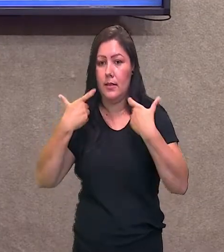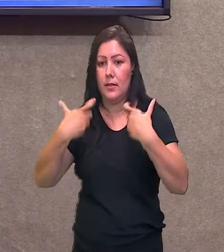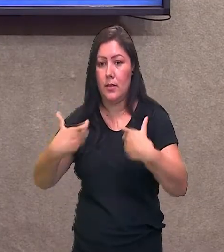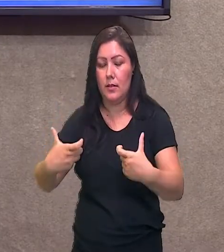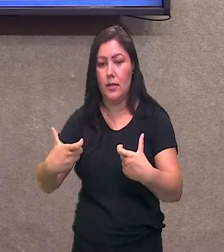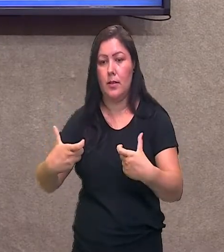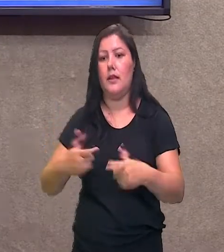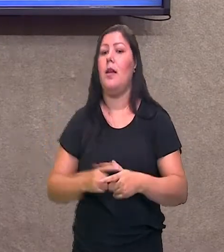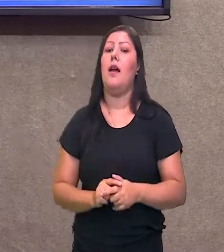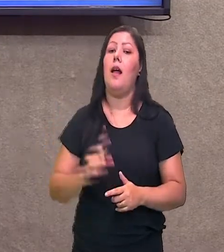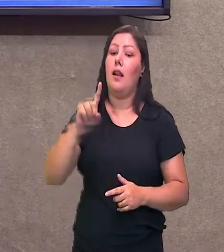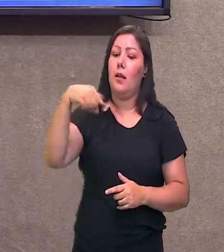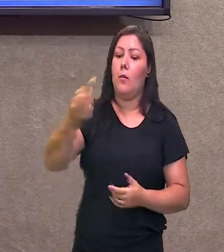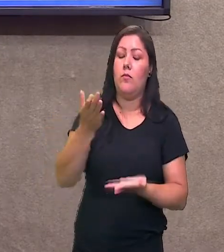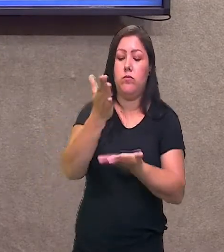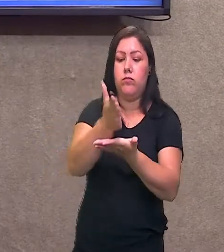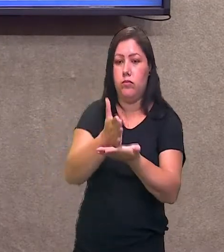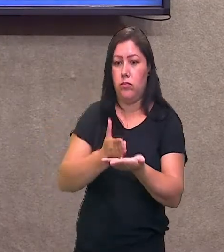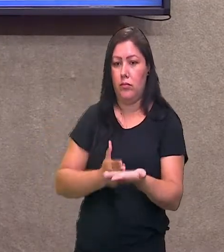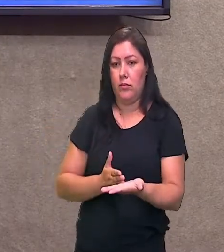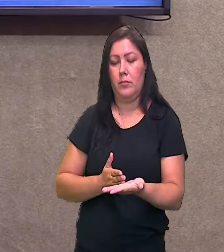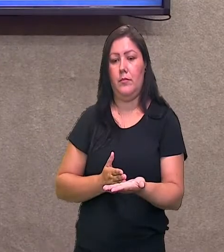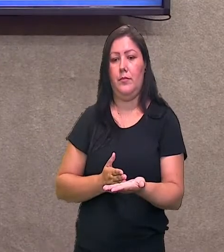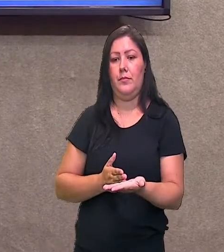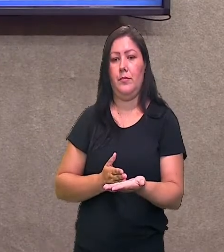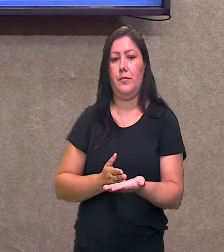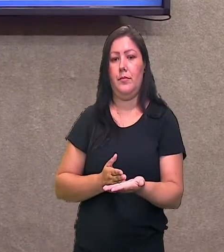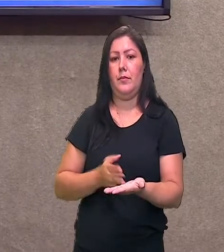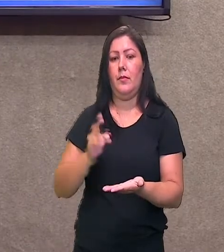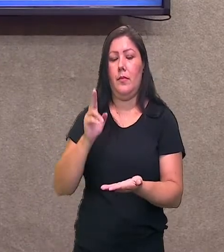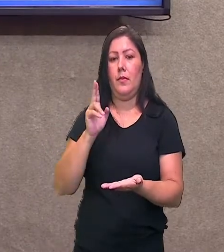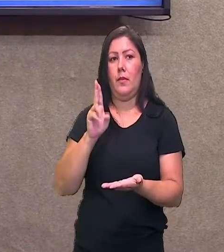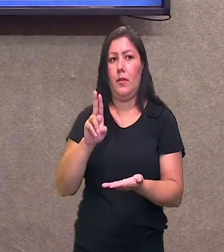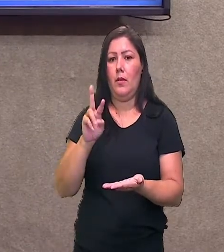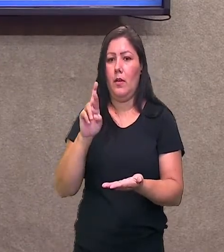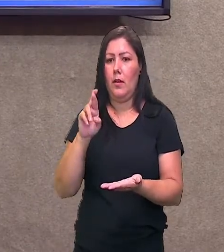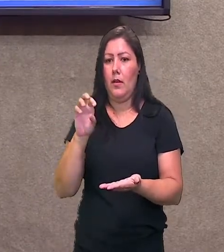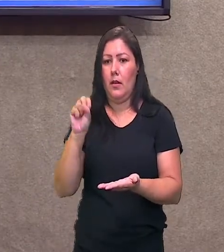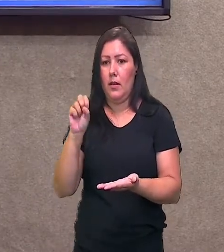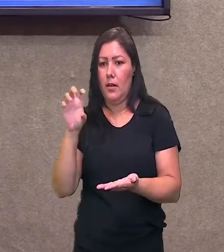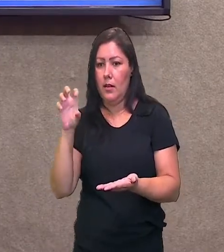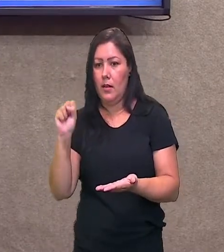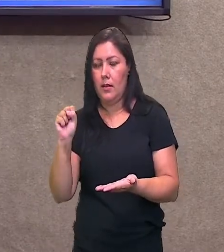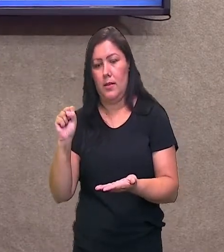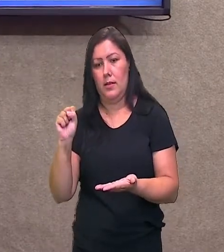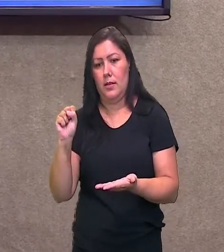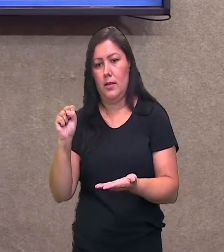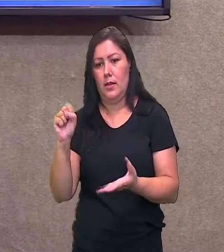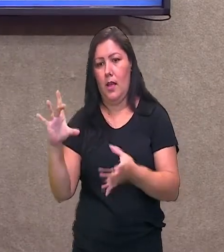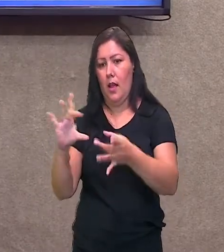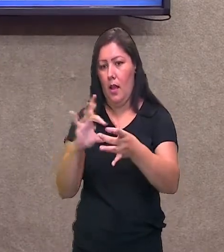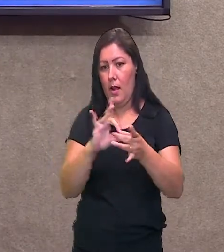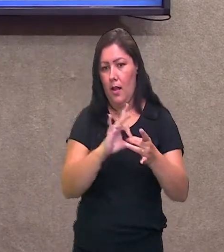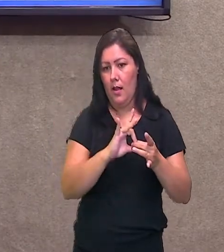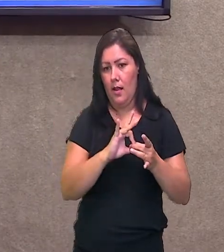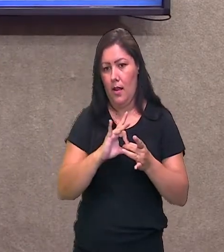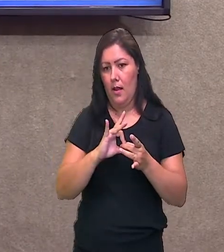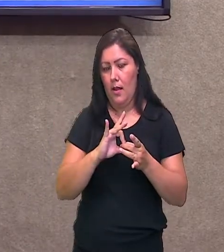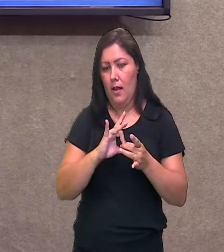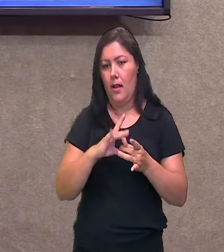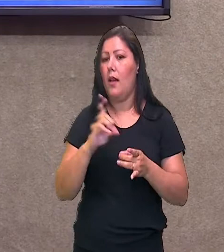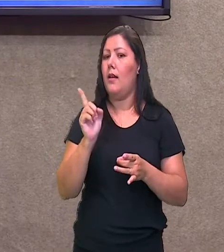União Soviética, ela, sendo socialista, ela não ficou aliada ao